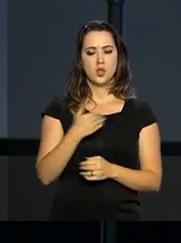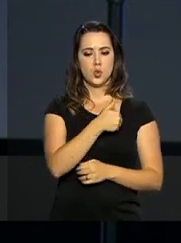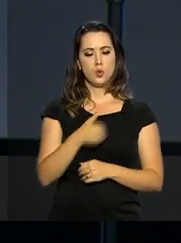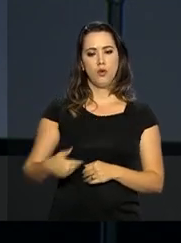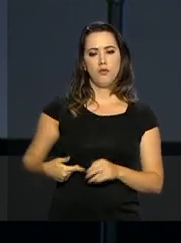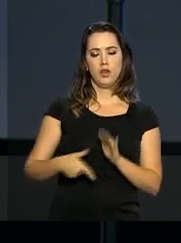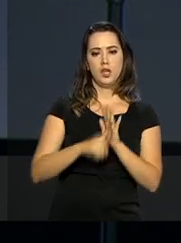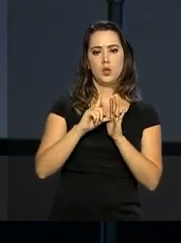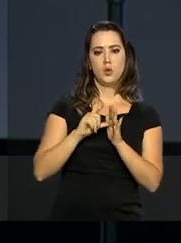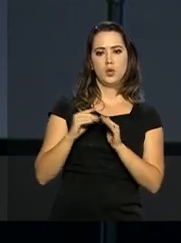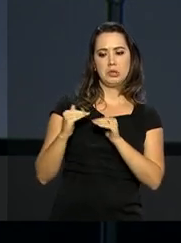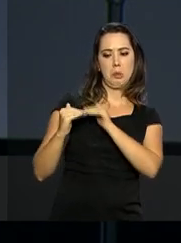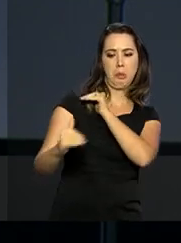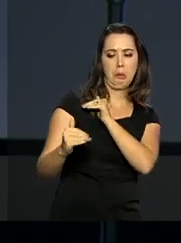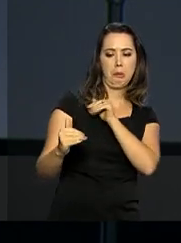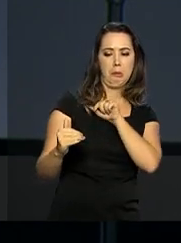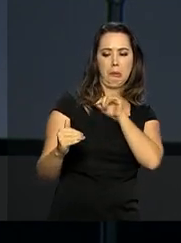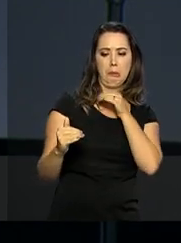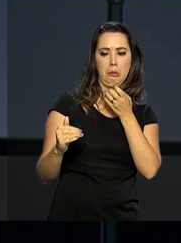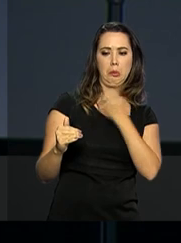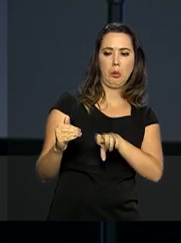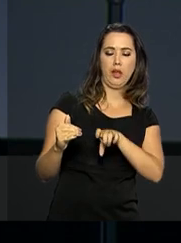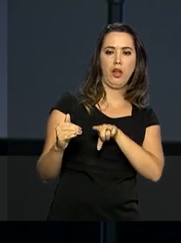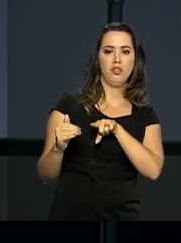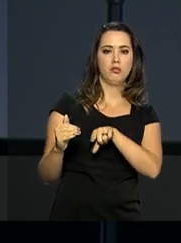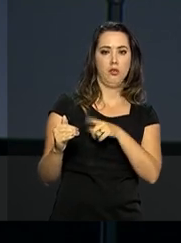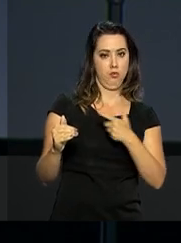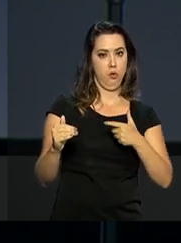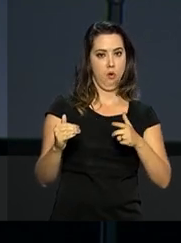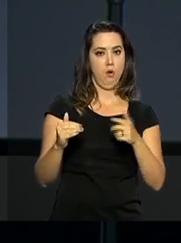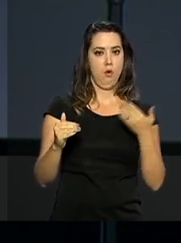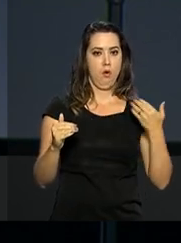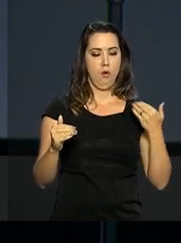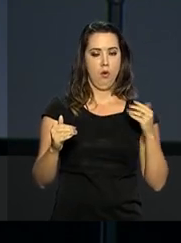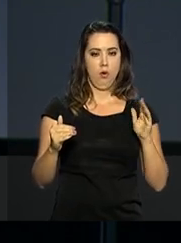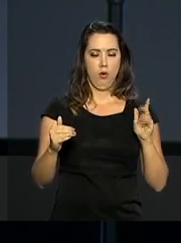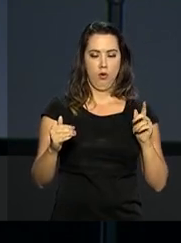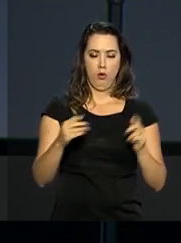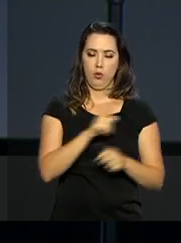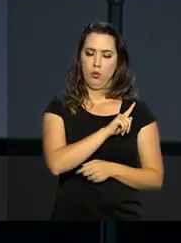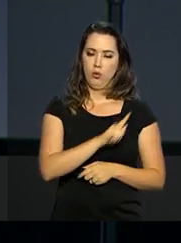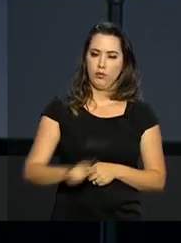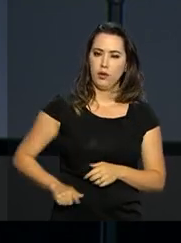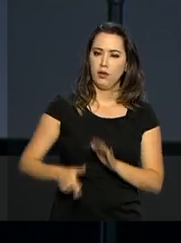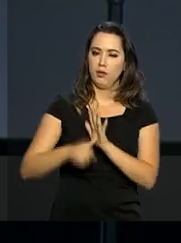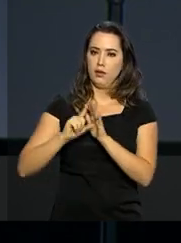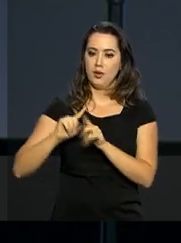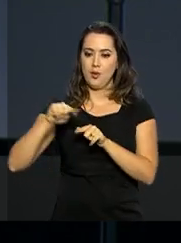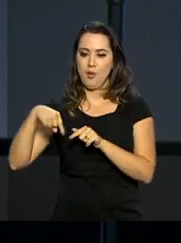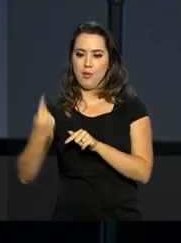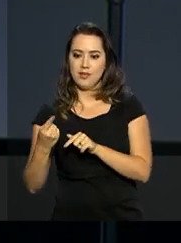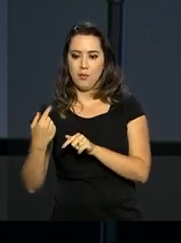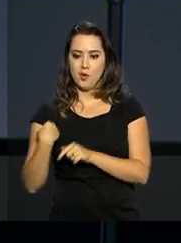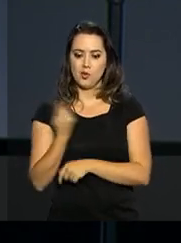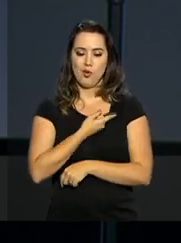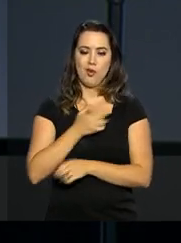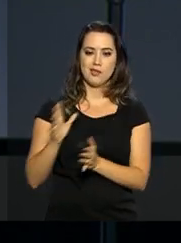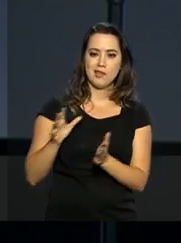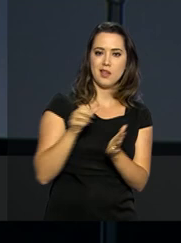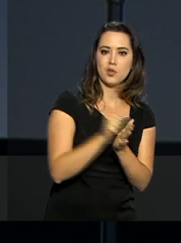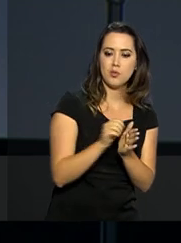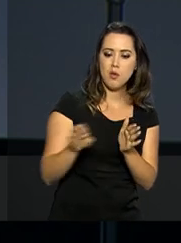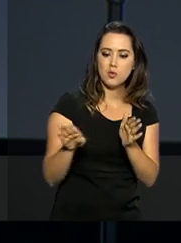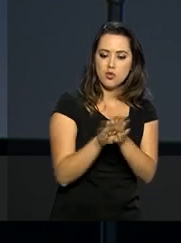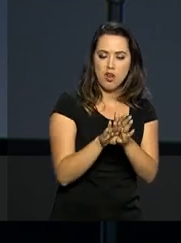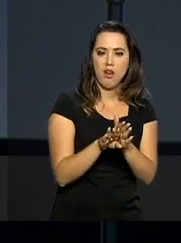de documento de oposição. E não era, era uma colaboração. Mas ao depois, quando nós assumimos o governo, nós aplicamos